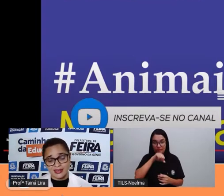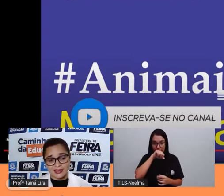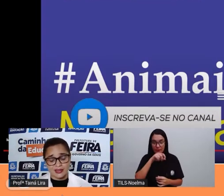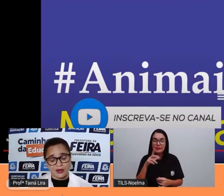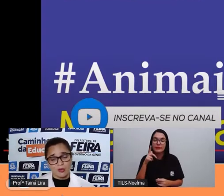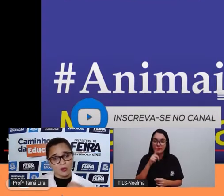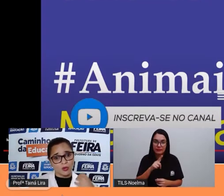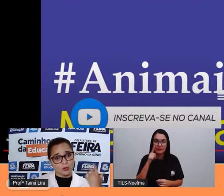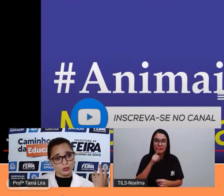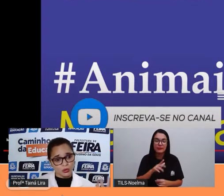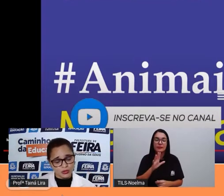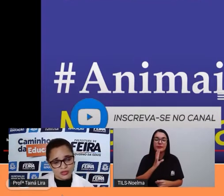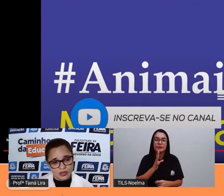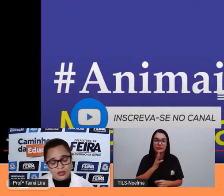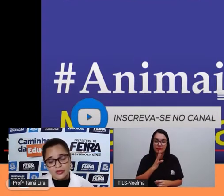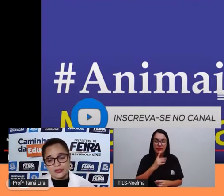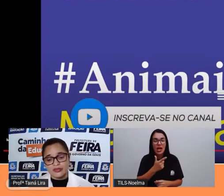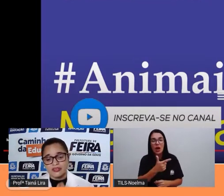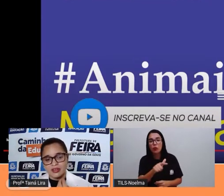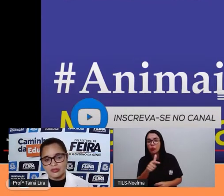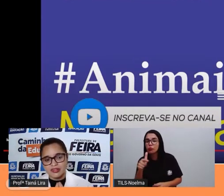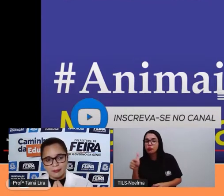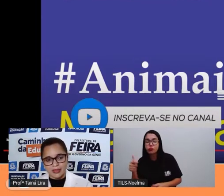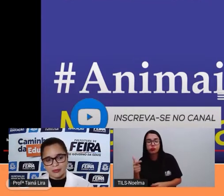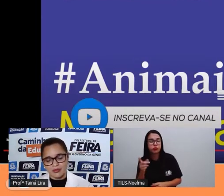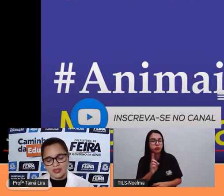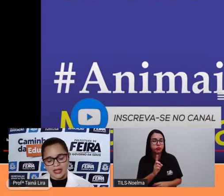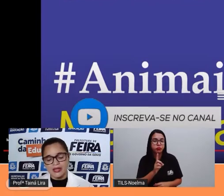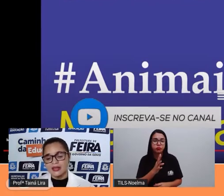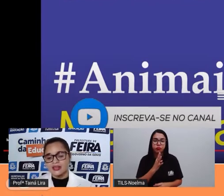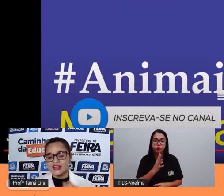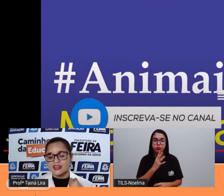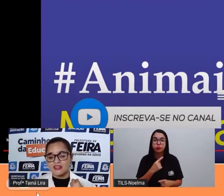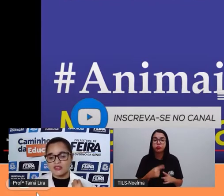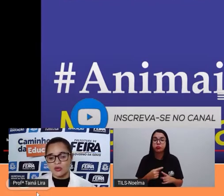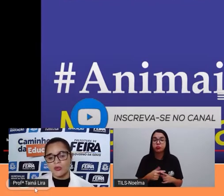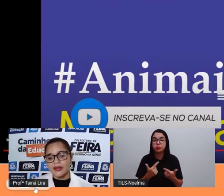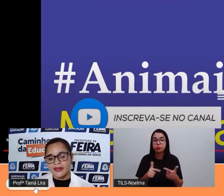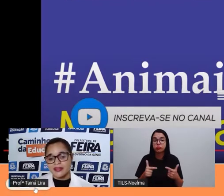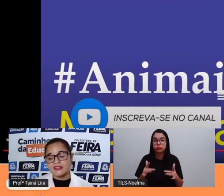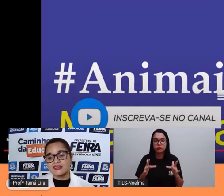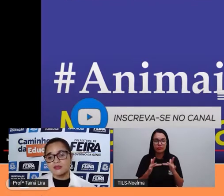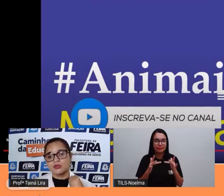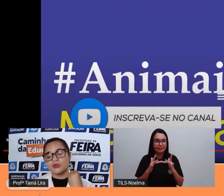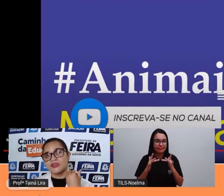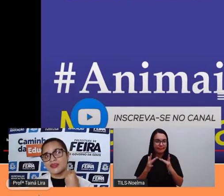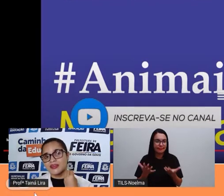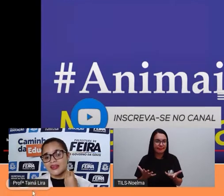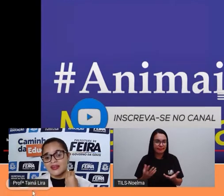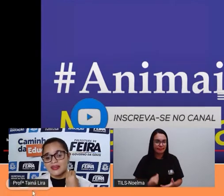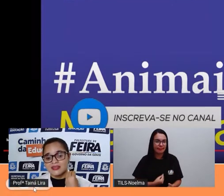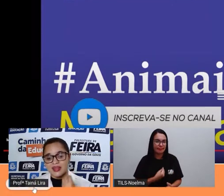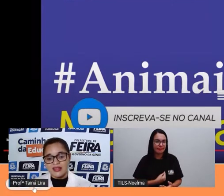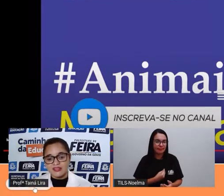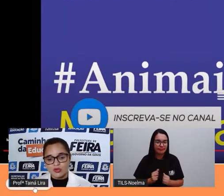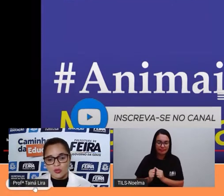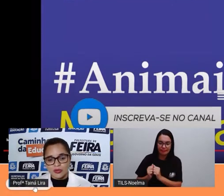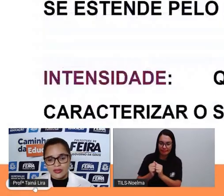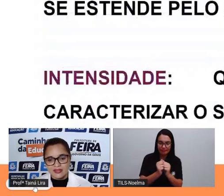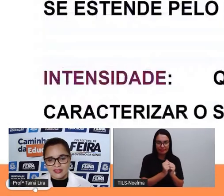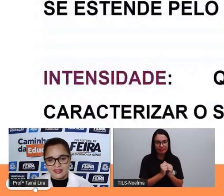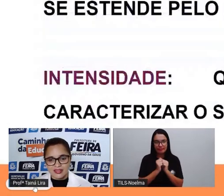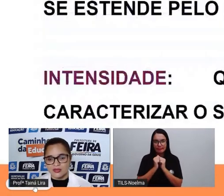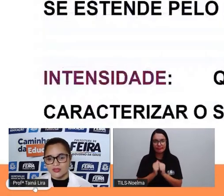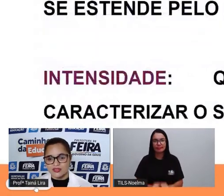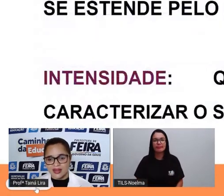sabe que é da leiteira outros Nós não sabemos né Que som é esse sanções ainda